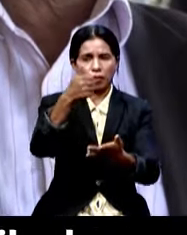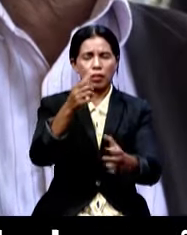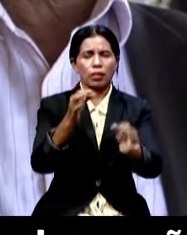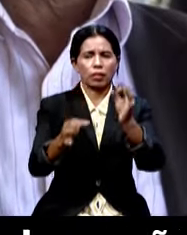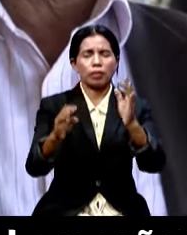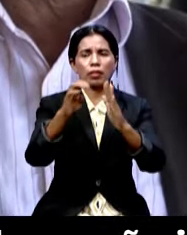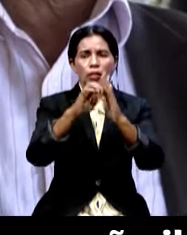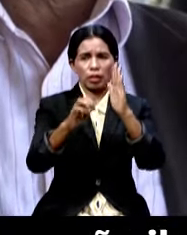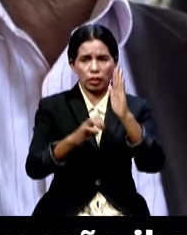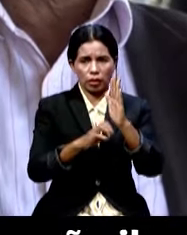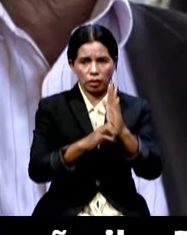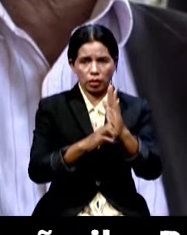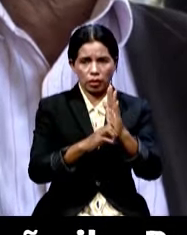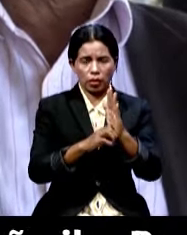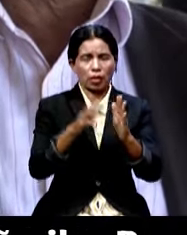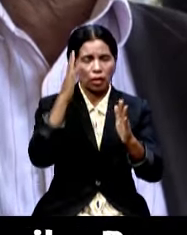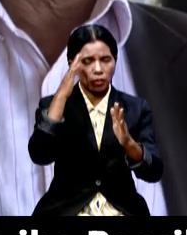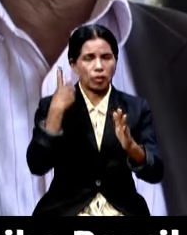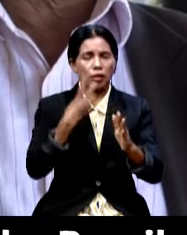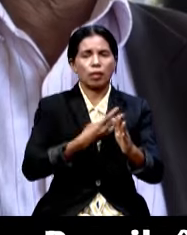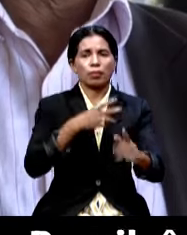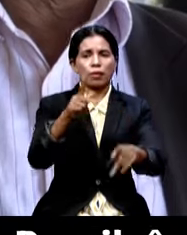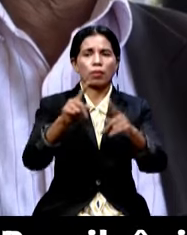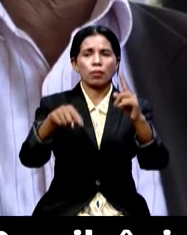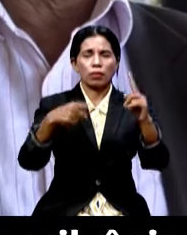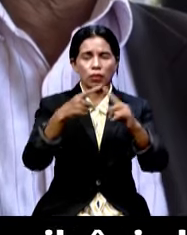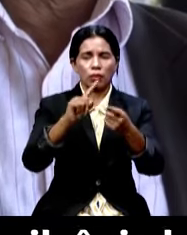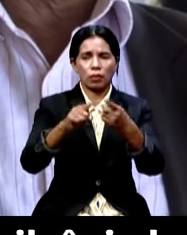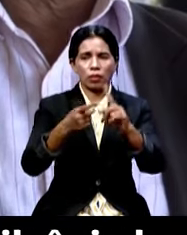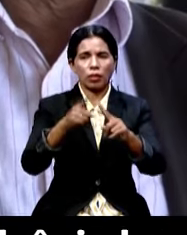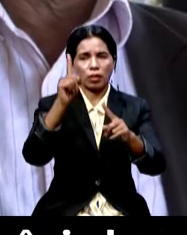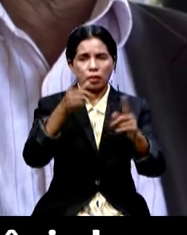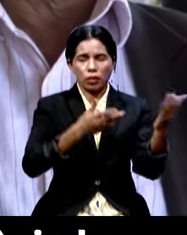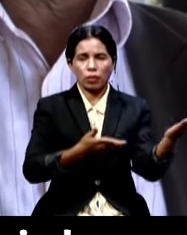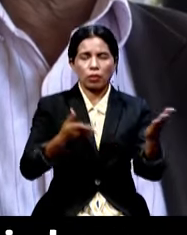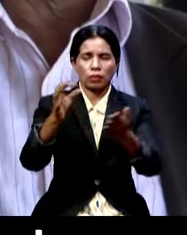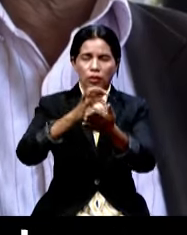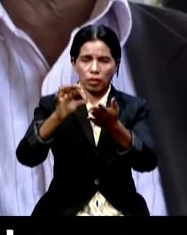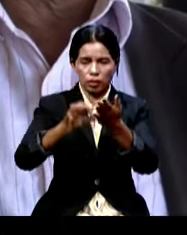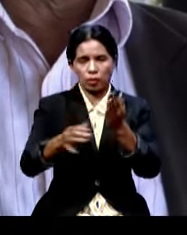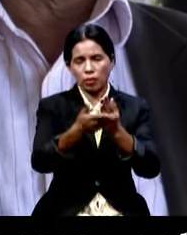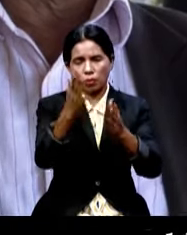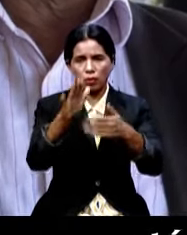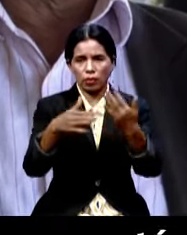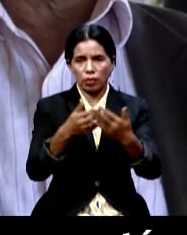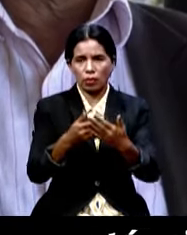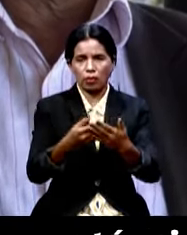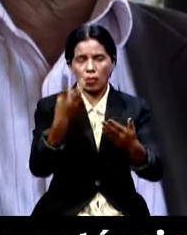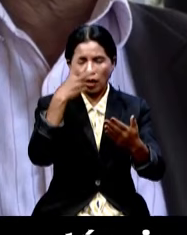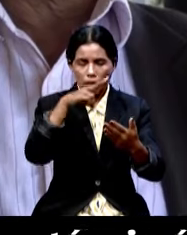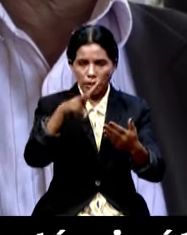estar se considerar mas am povo o hira malu kira tu lo raiva resisto beta botera kari tu nulo